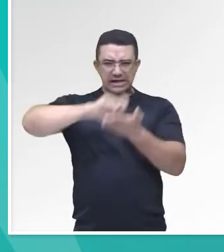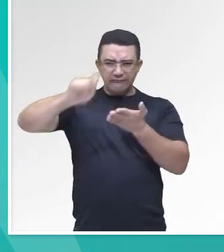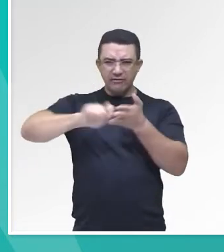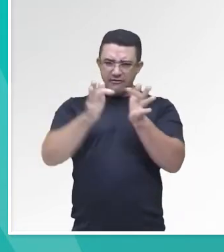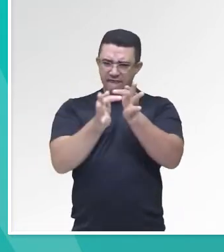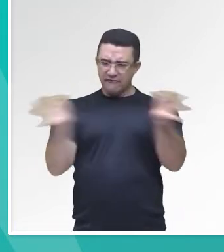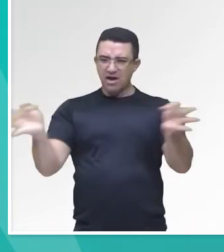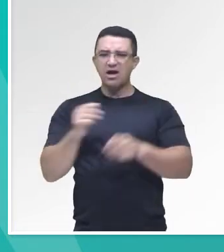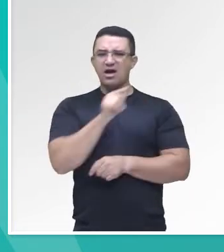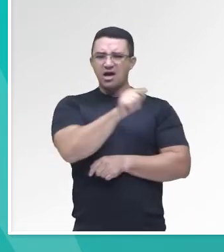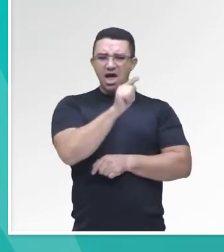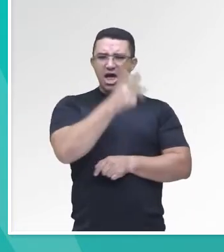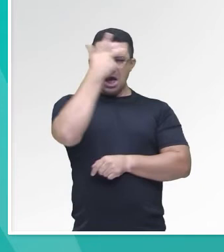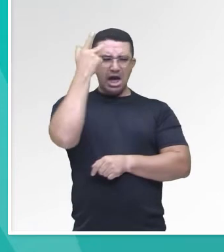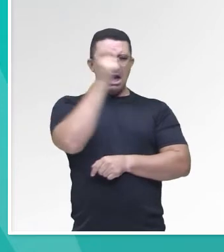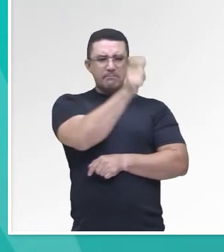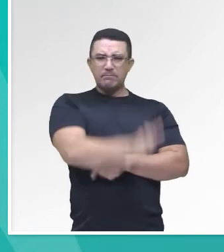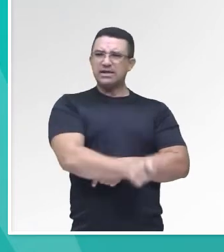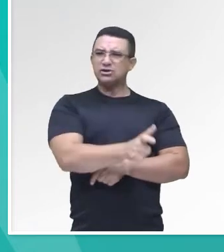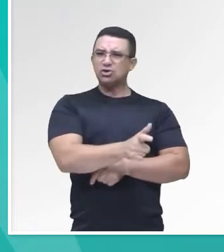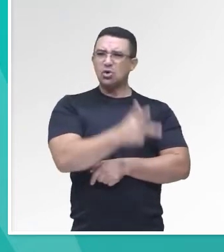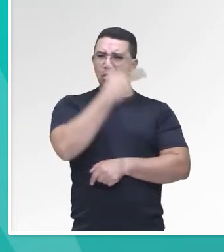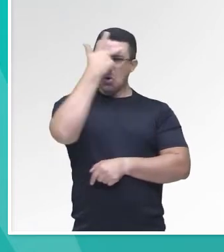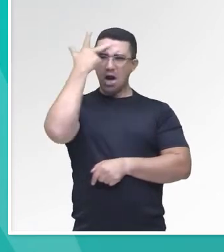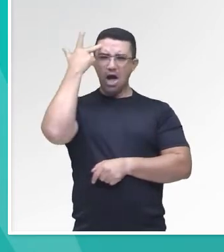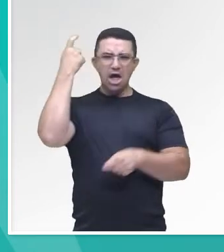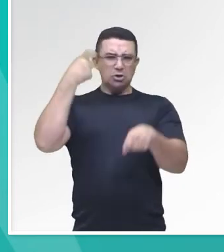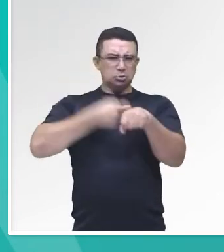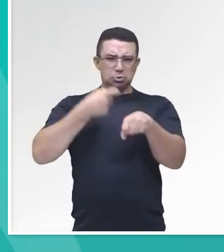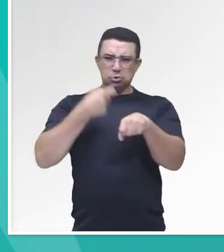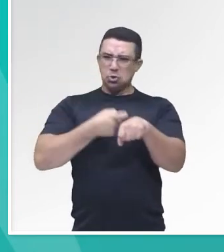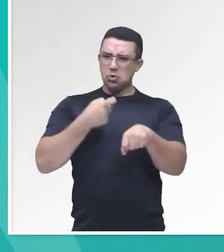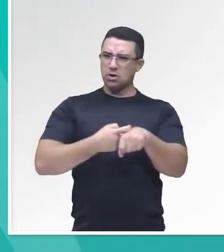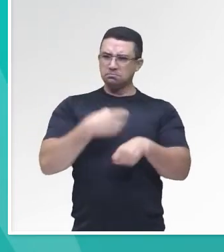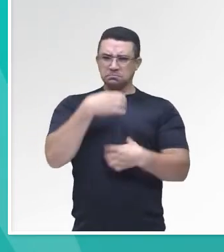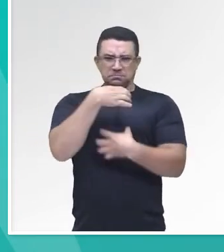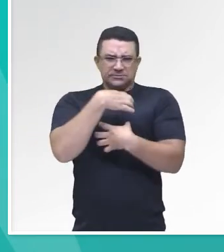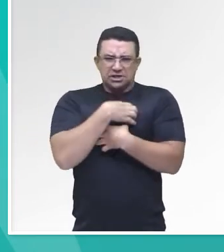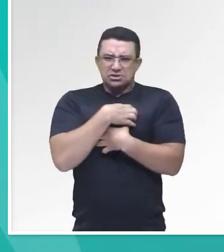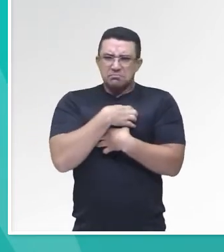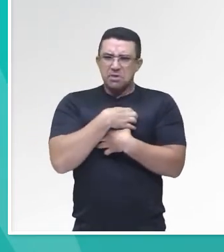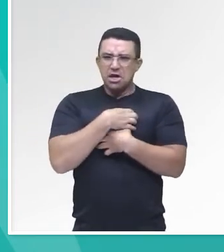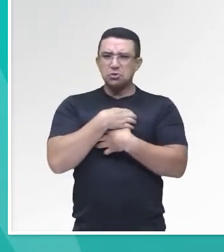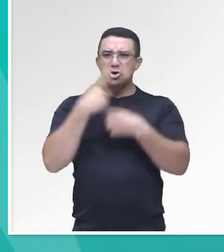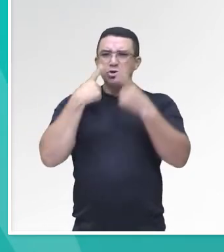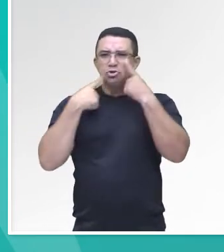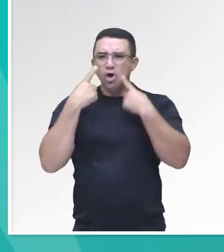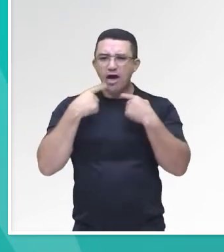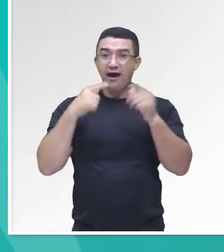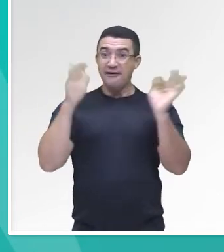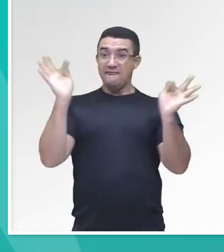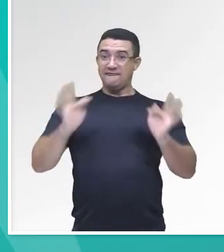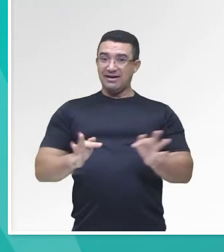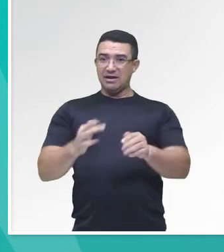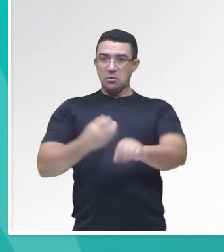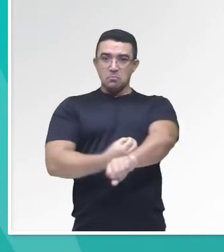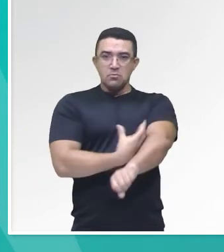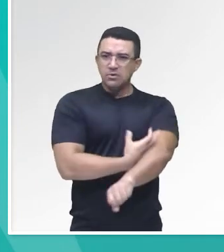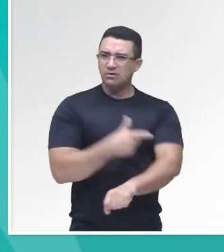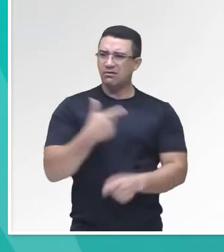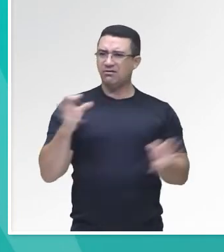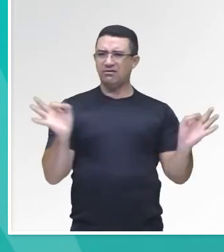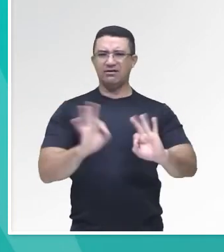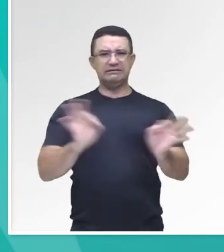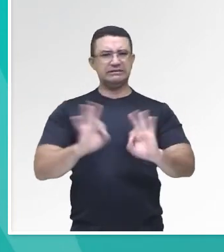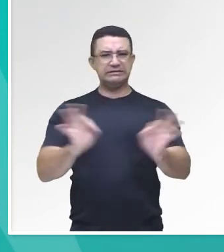Então, é uma pessoa que ela não se comove, né? Ela não se sensibiliza de maneira tão fácil, né? Tem